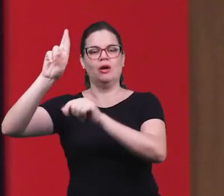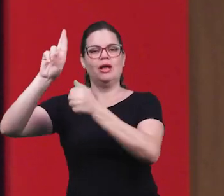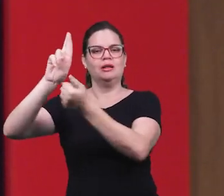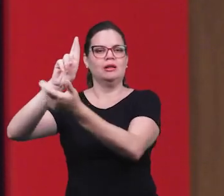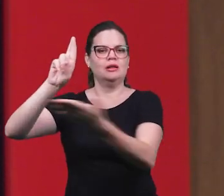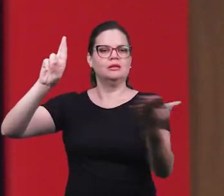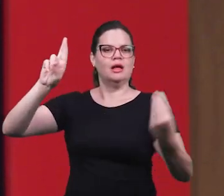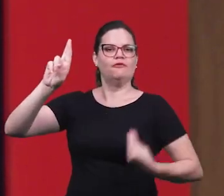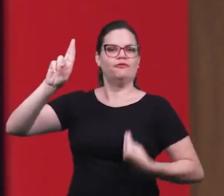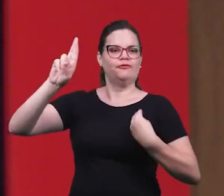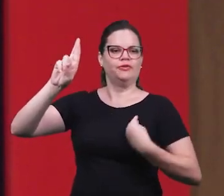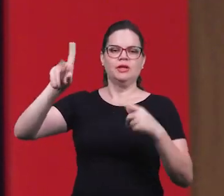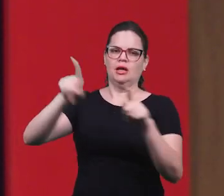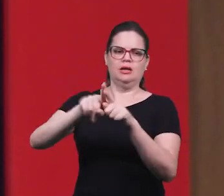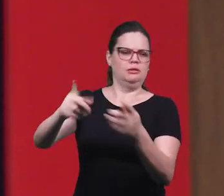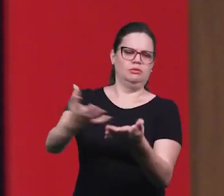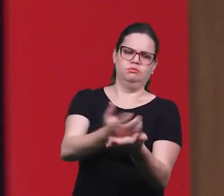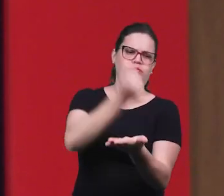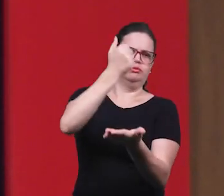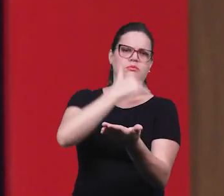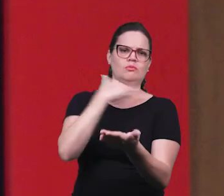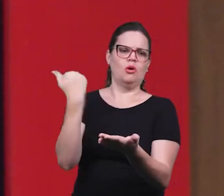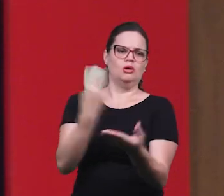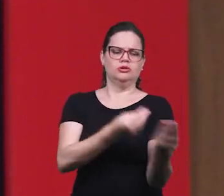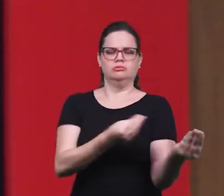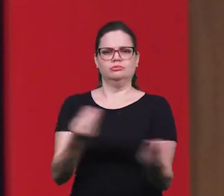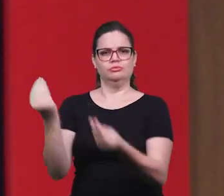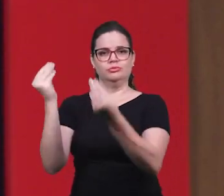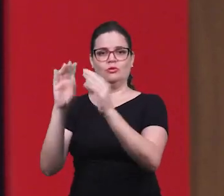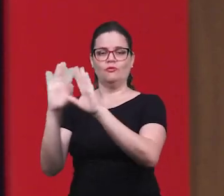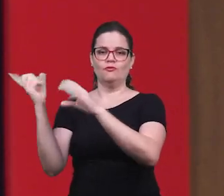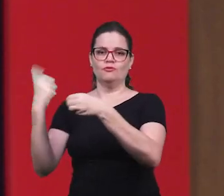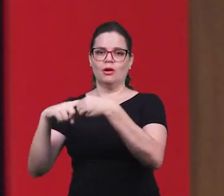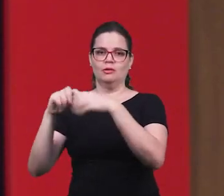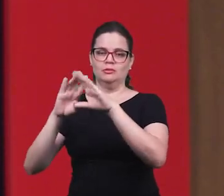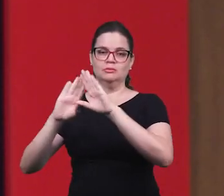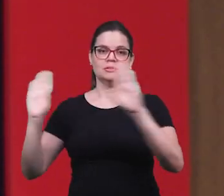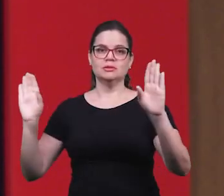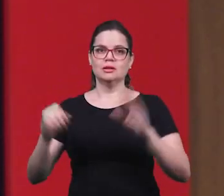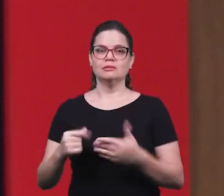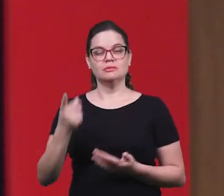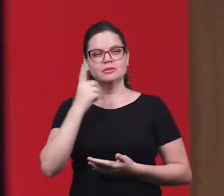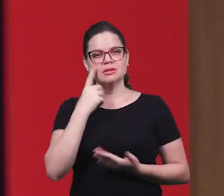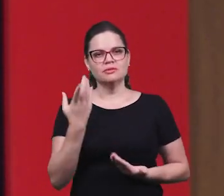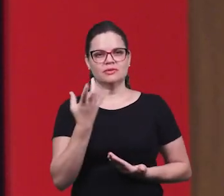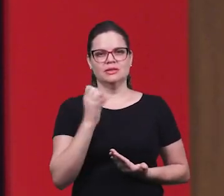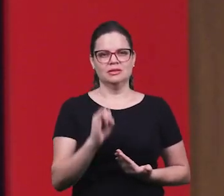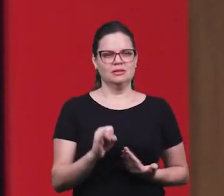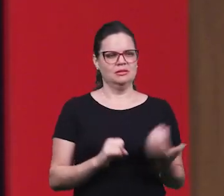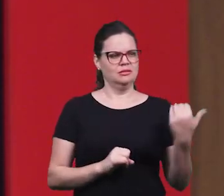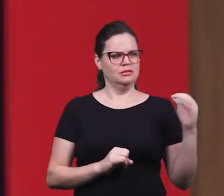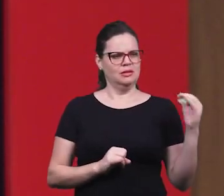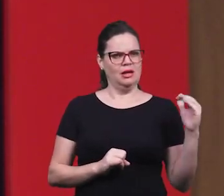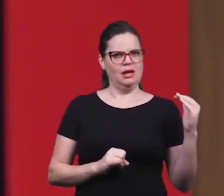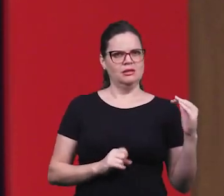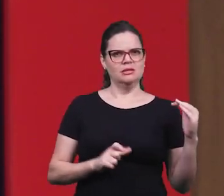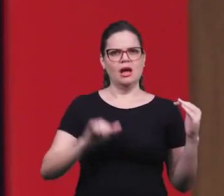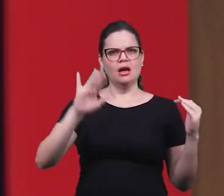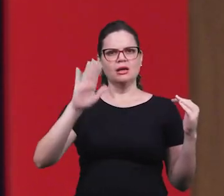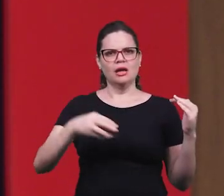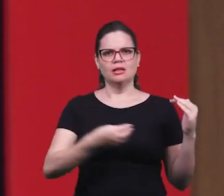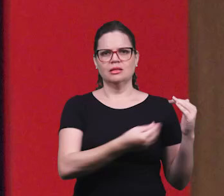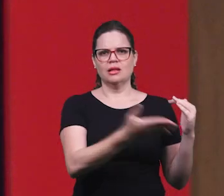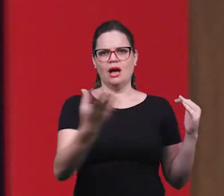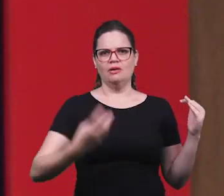um componente profético muito importante, porque se a gente for olhar para a ciência, a lógica da ciência, ele dá a vida primeiro e depois